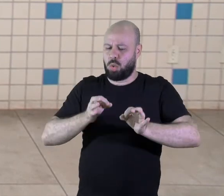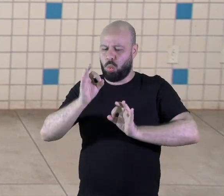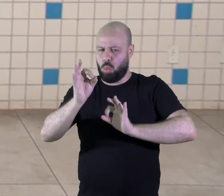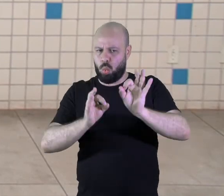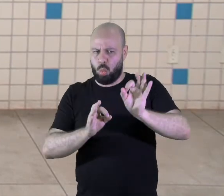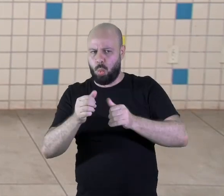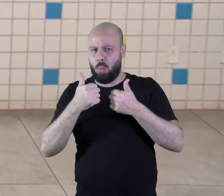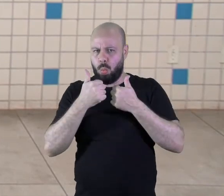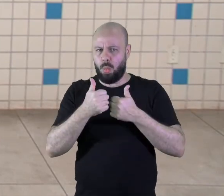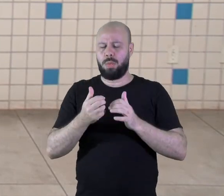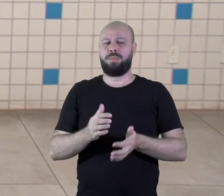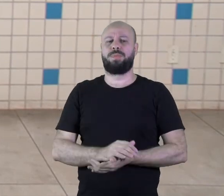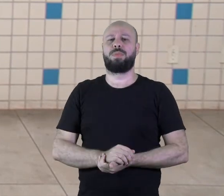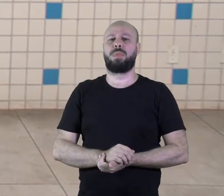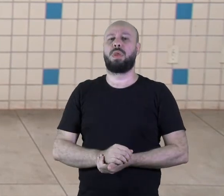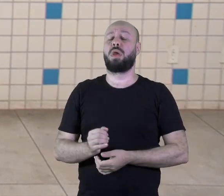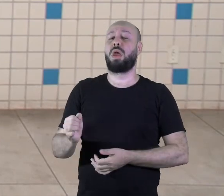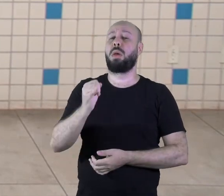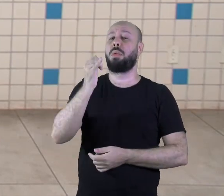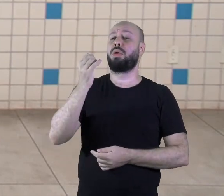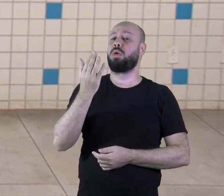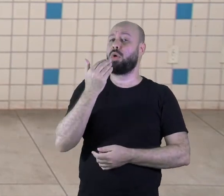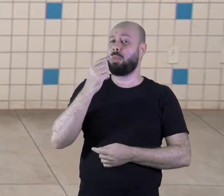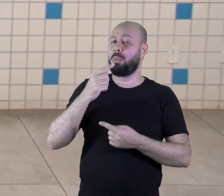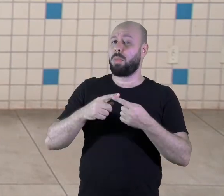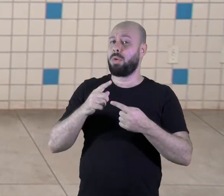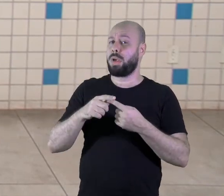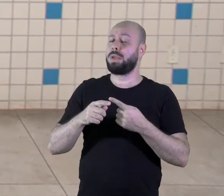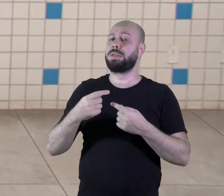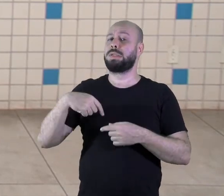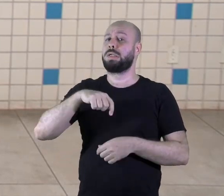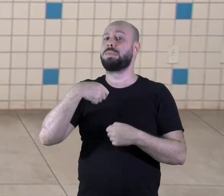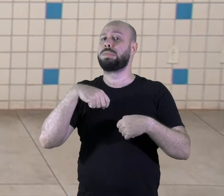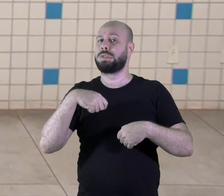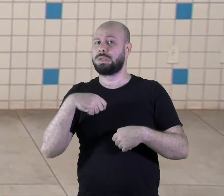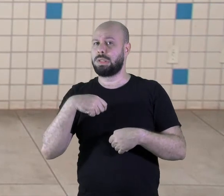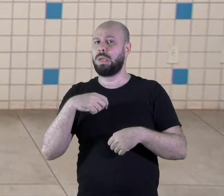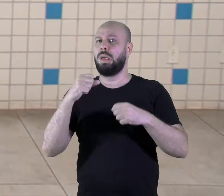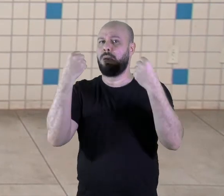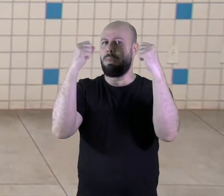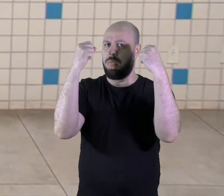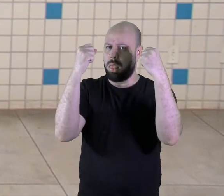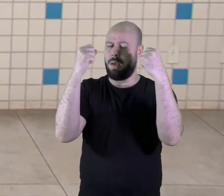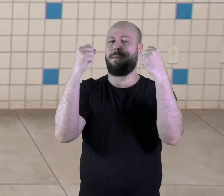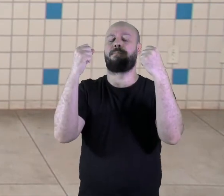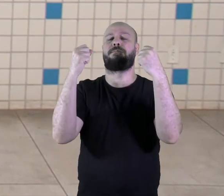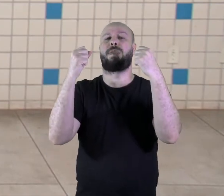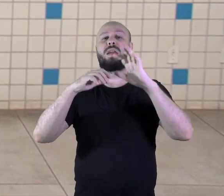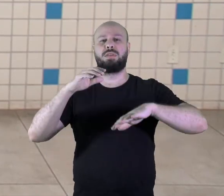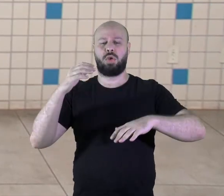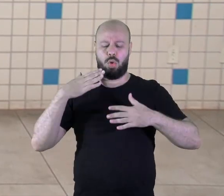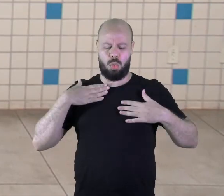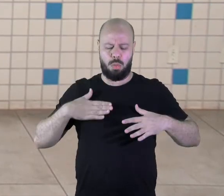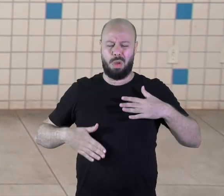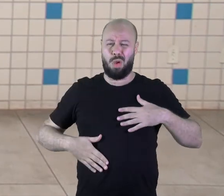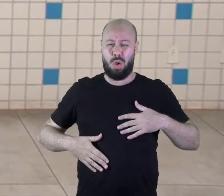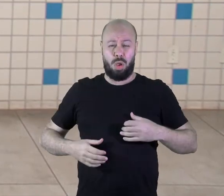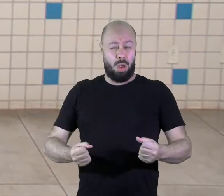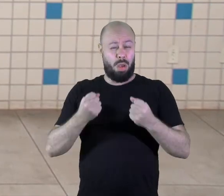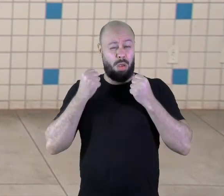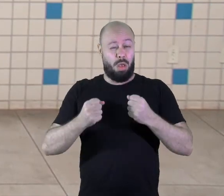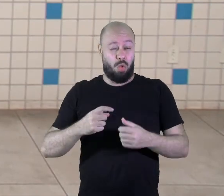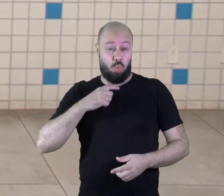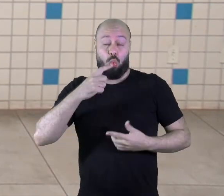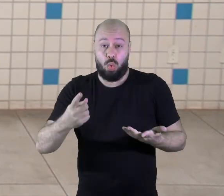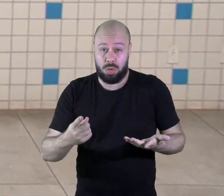importante a alimentação. Para quê? Para que nós não venhamos a fazer uma atividade física que o nosso organismo não suporte.